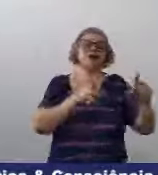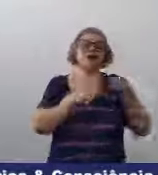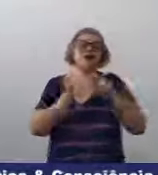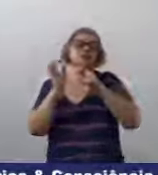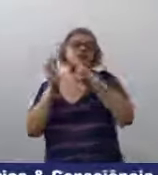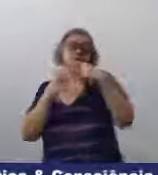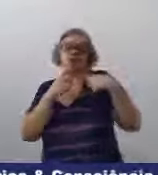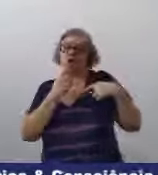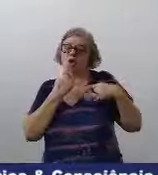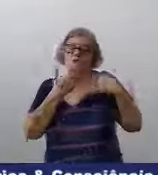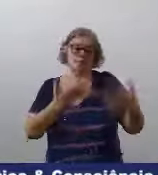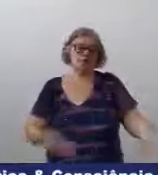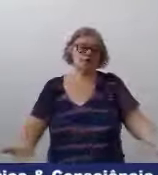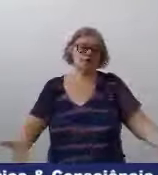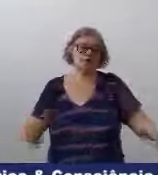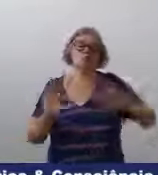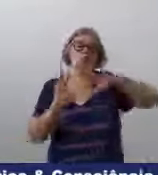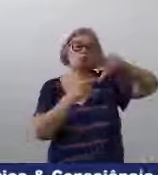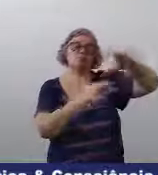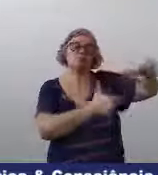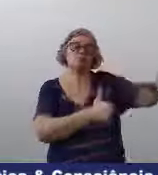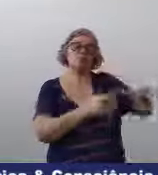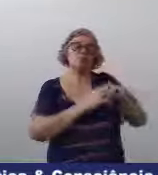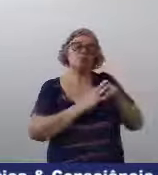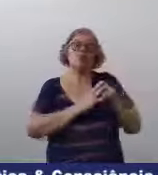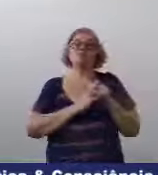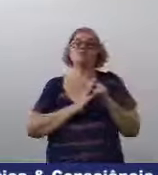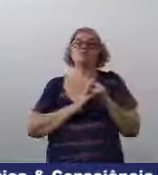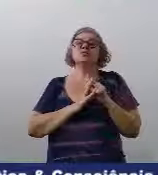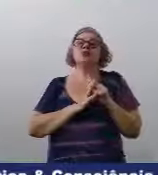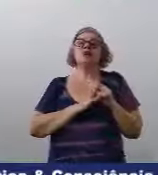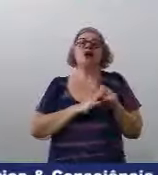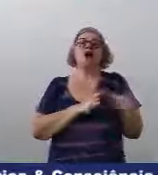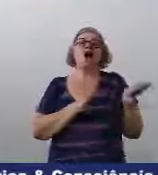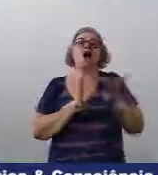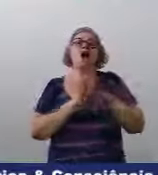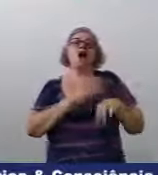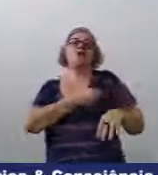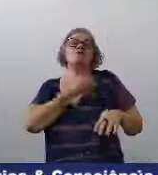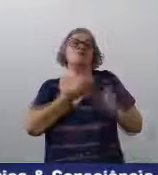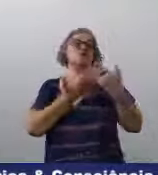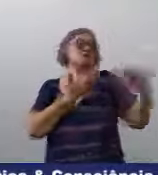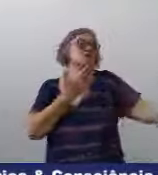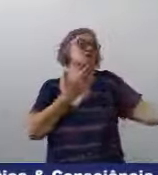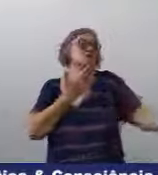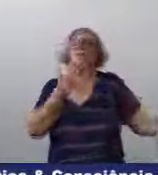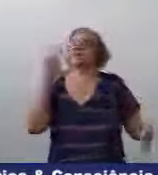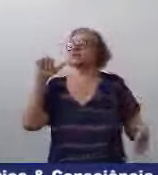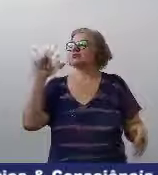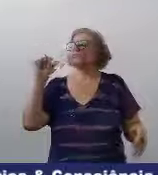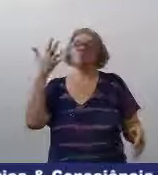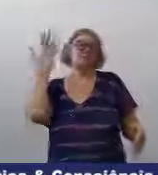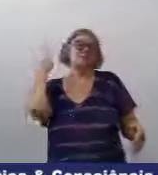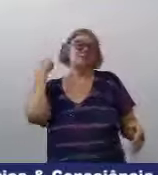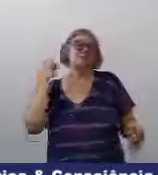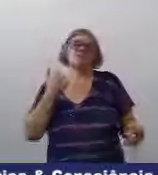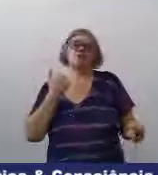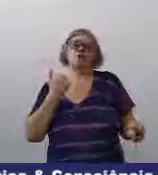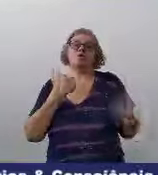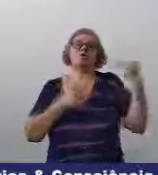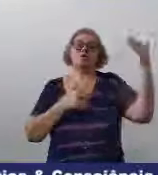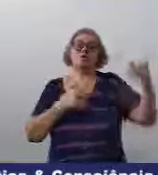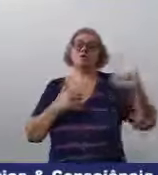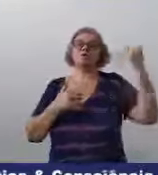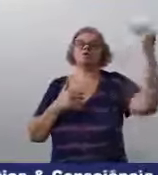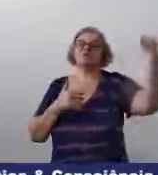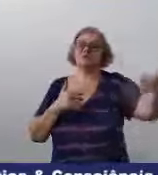que não valeu o sangue derramado. Se o mundo a girar não para jamais, a vida que se perde não volta nunca mais. E